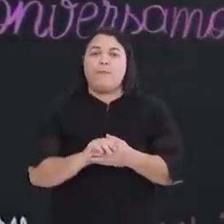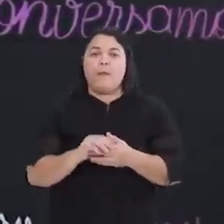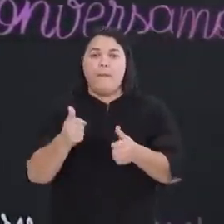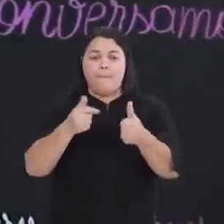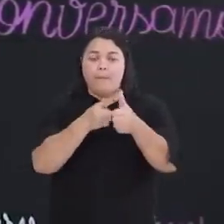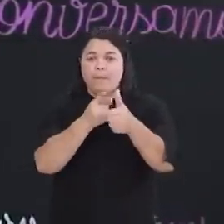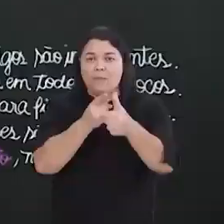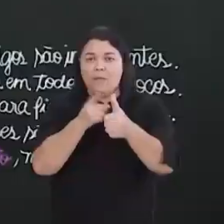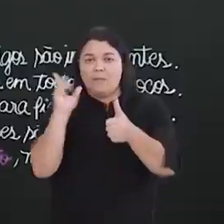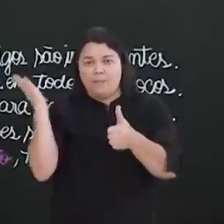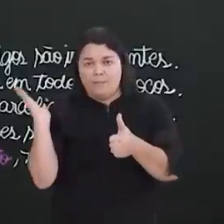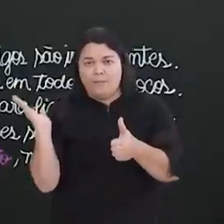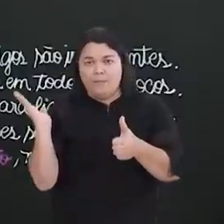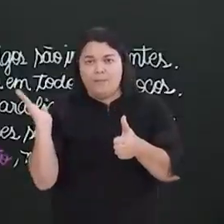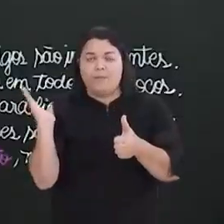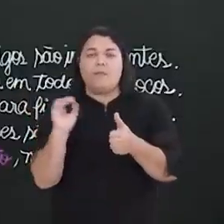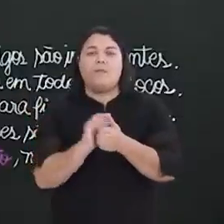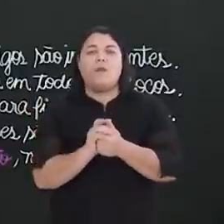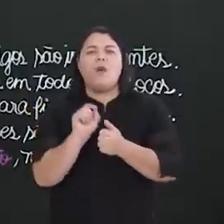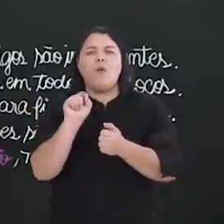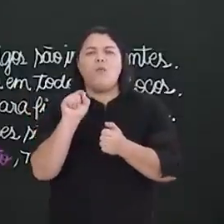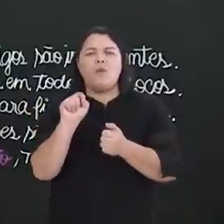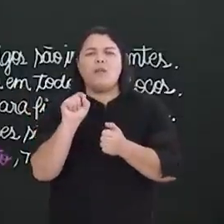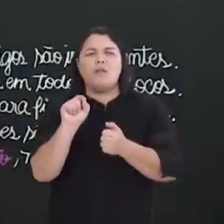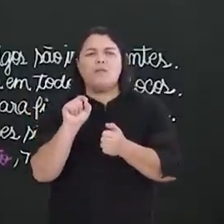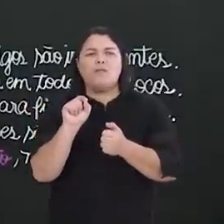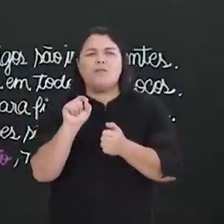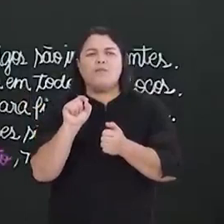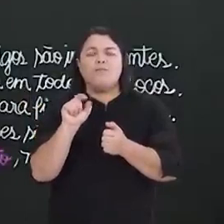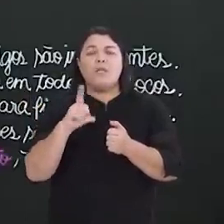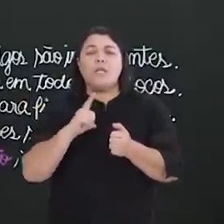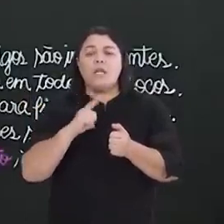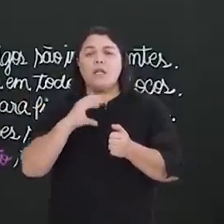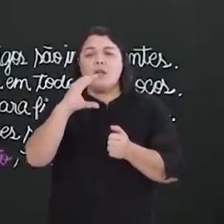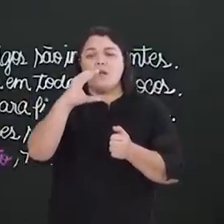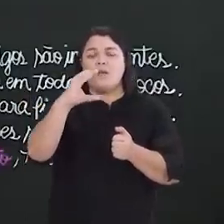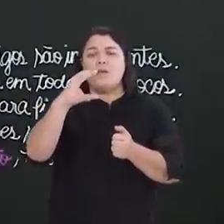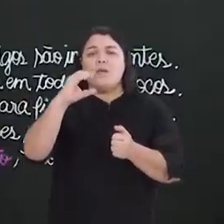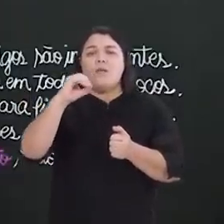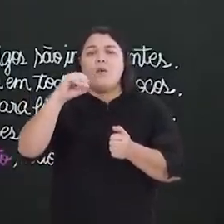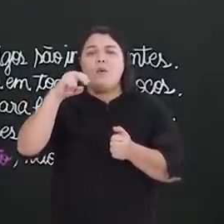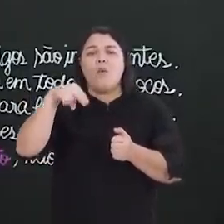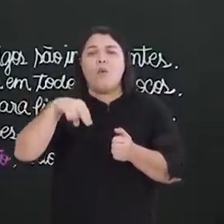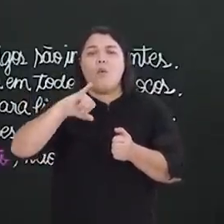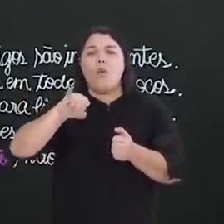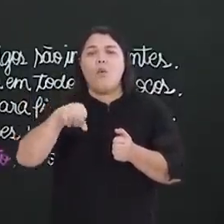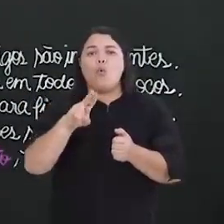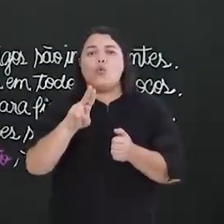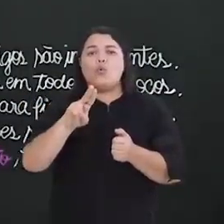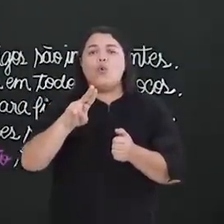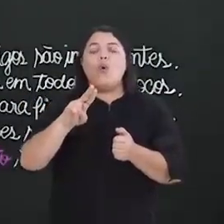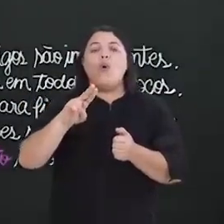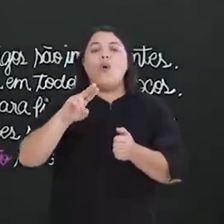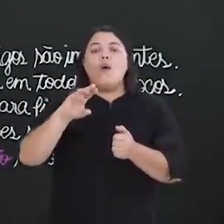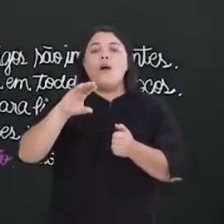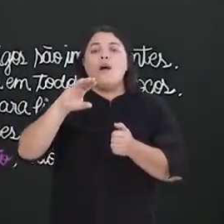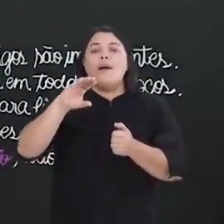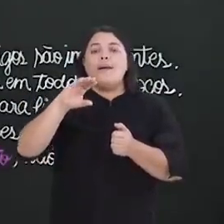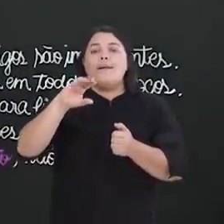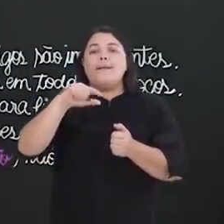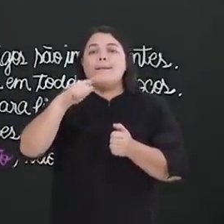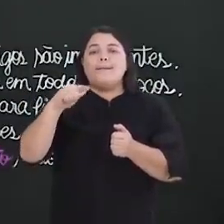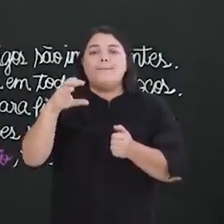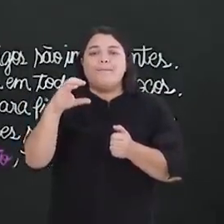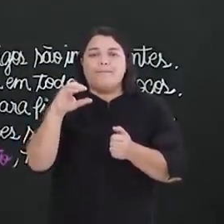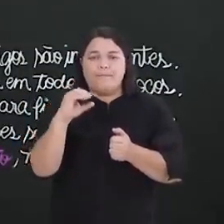coordenadas sindéticas são introduzidas por meio de conjunção. Essas conjunções coordenativas, que já nós vamos ver